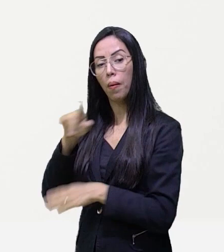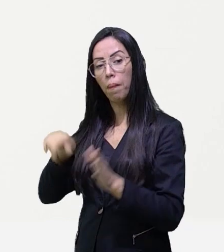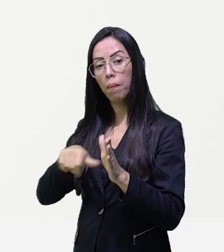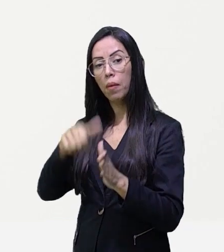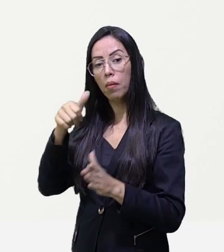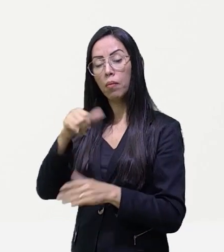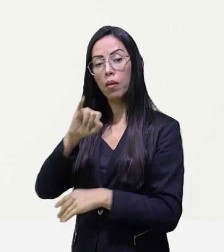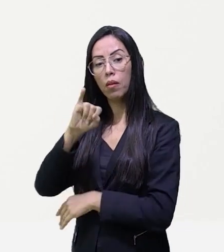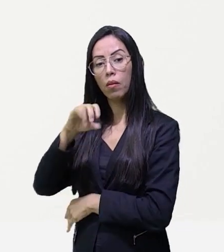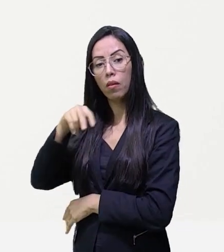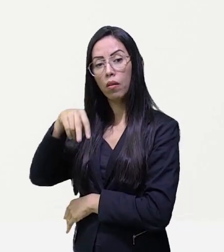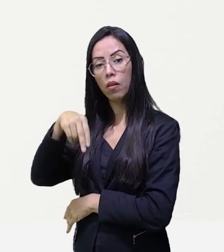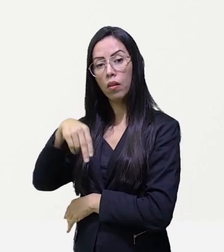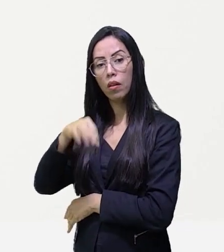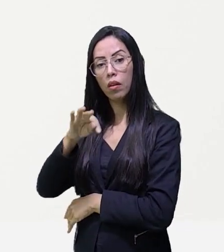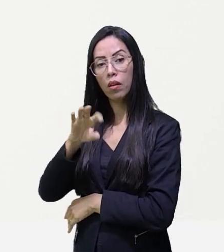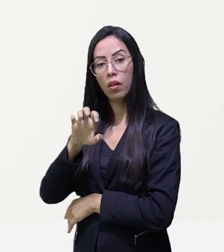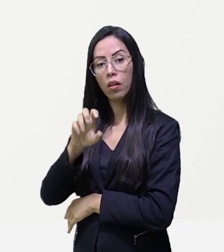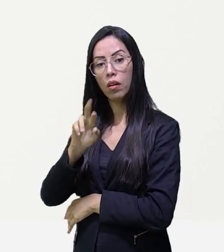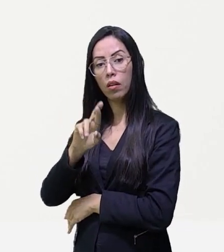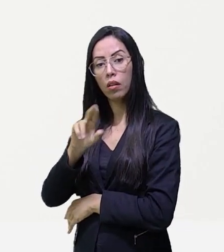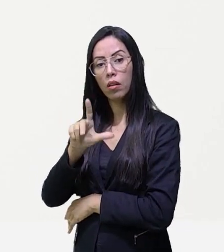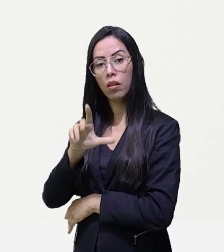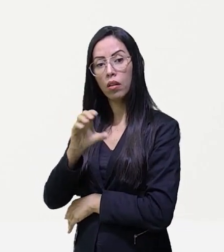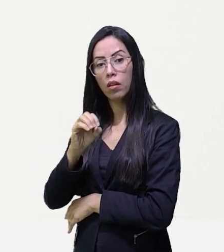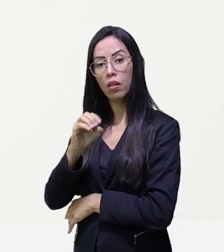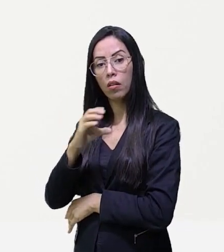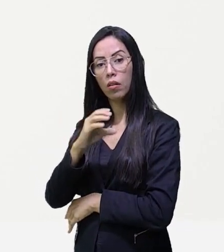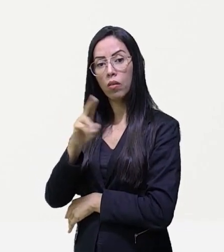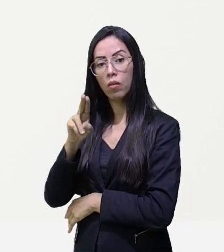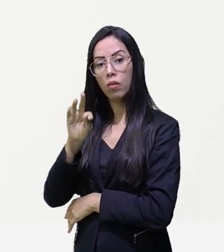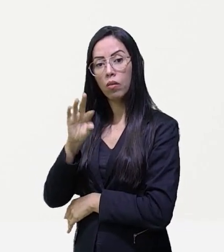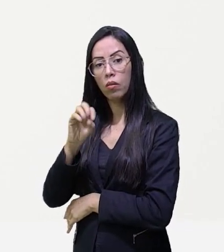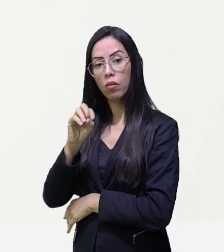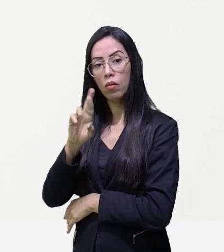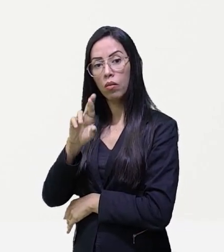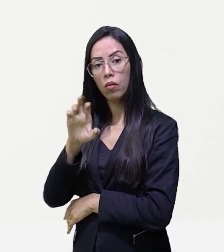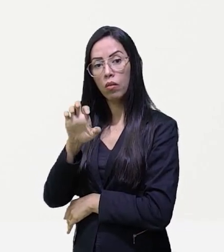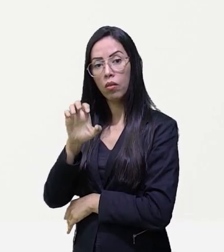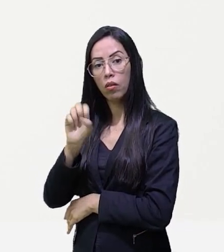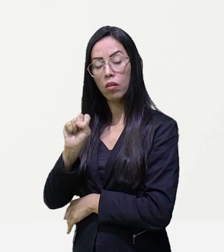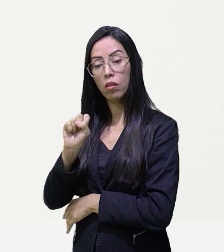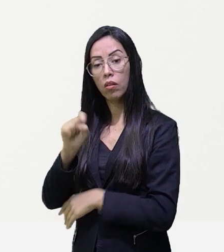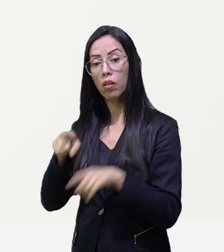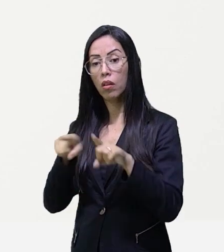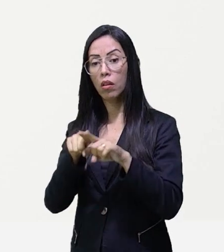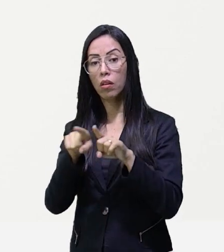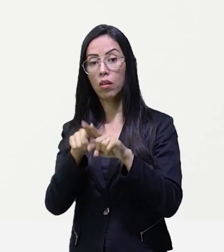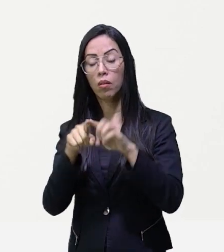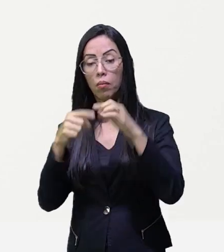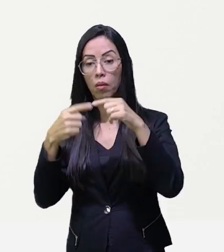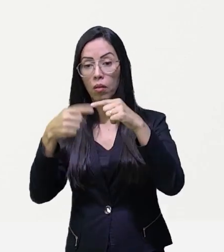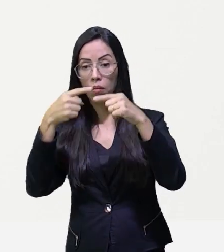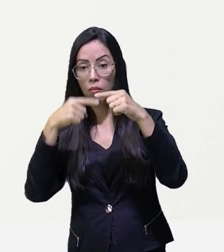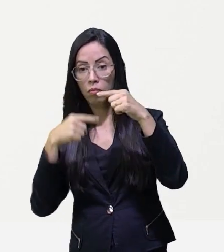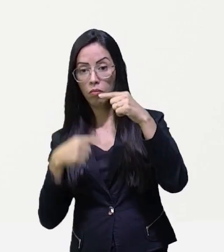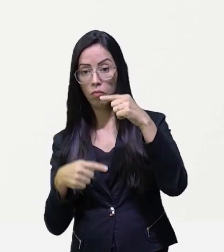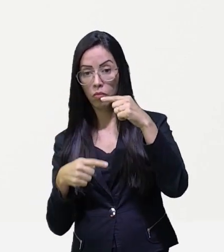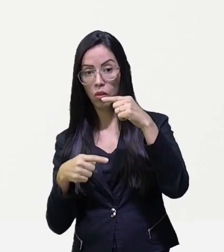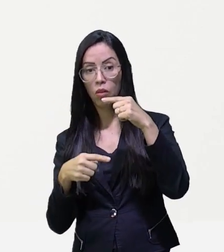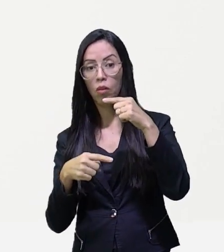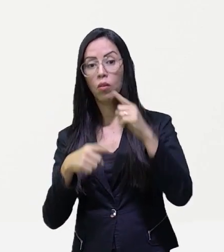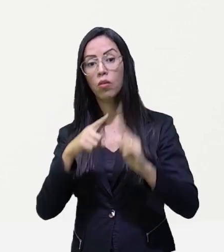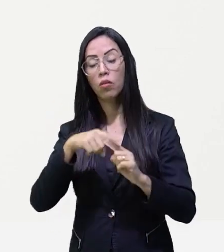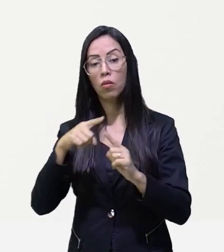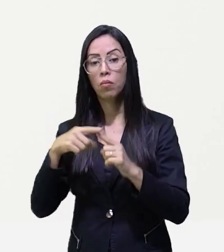interlocutores, né? Que quer dizer o emissor, o interlocutor. Aqui eu tenho nível de